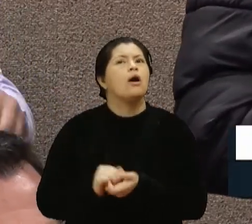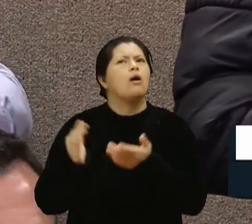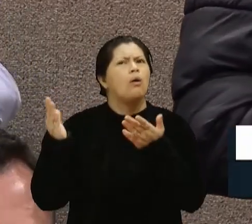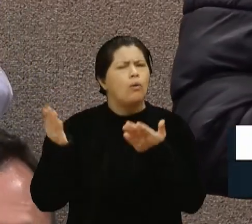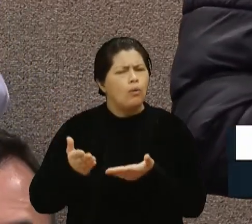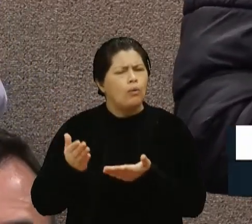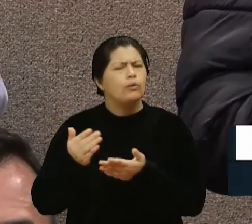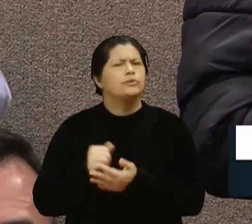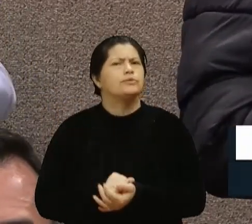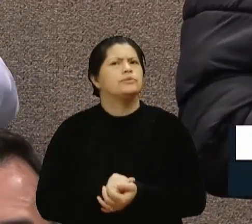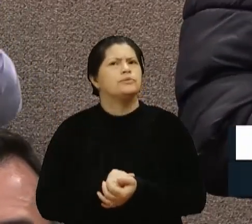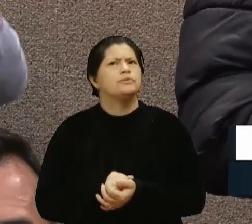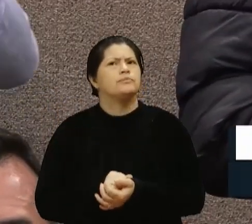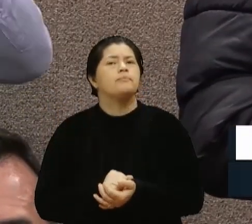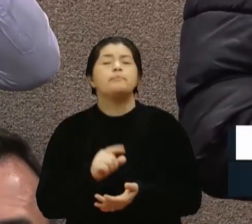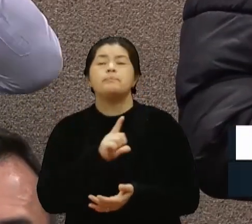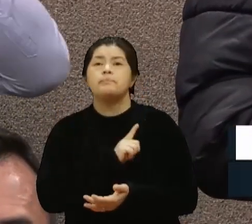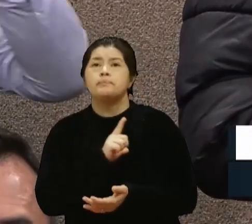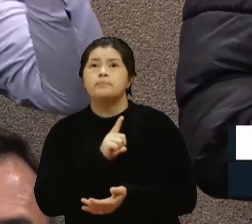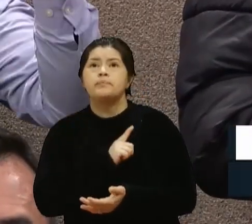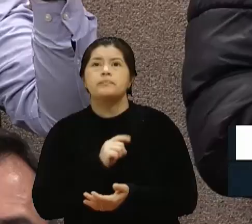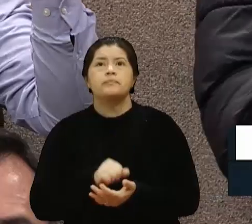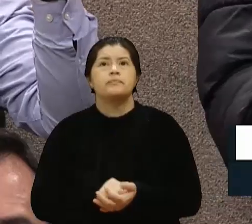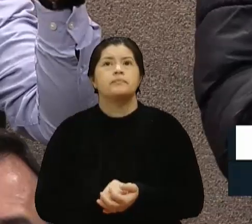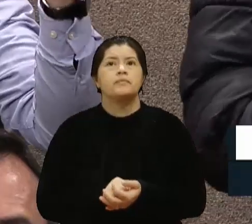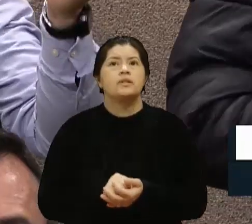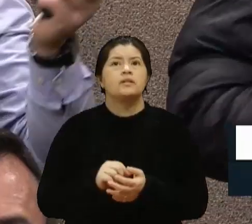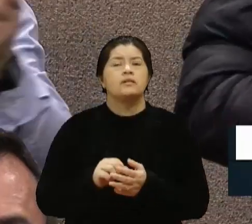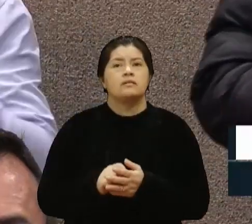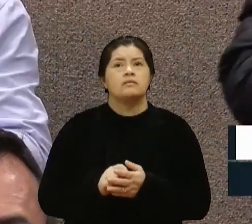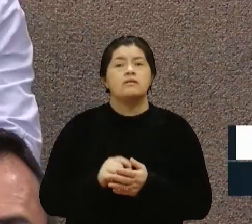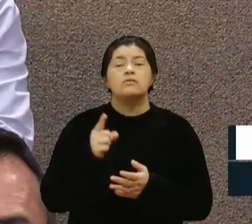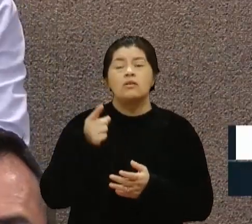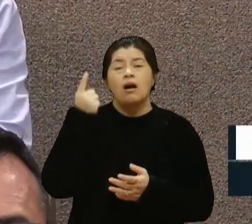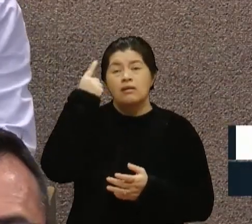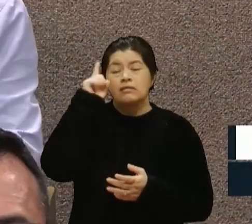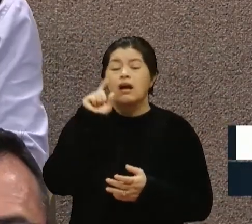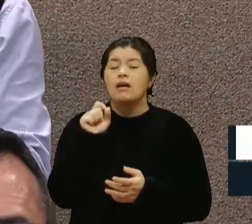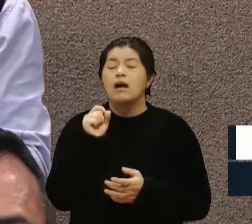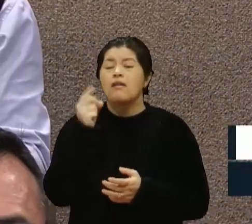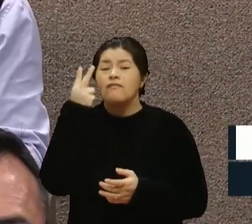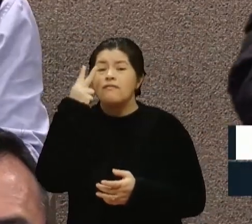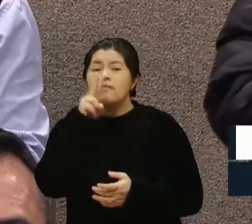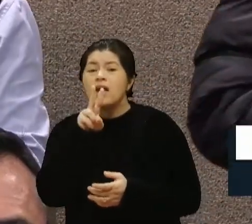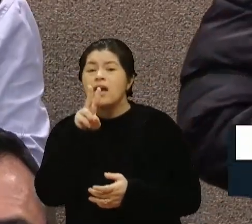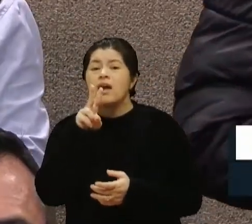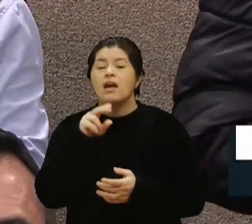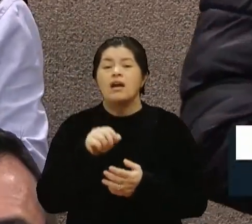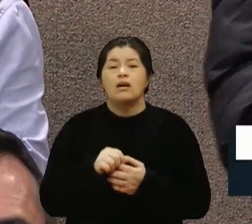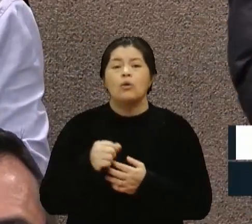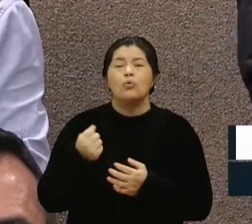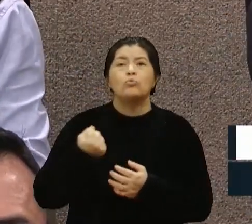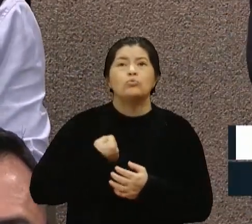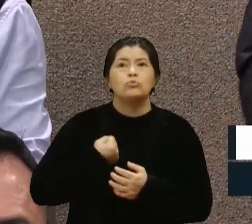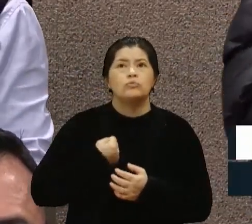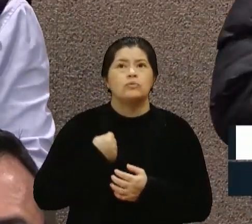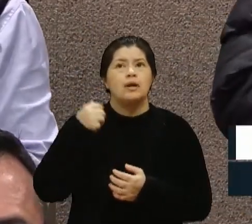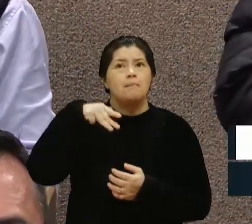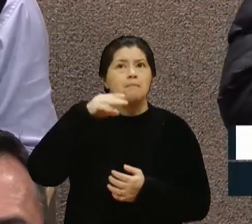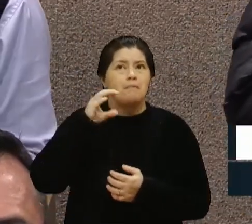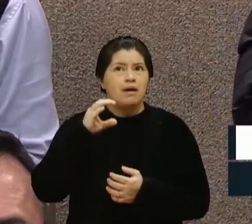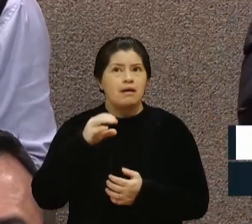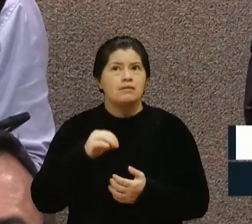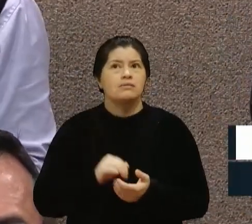senhor secretário, nós temos, só para o senhor ter uma ideia que esses números, vou lhe passar para o senhor, em